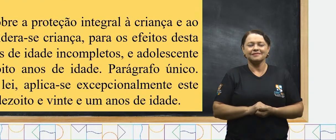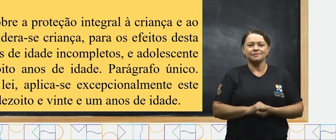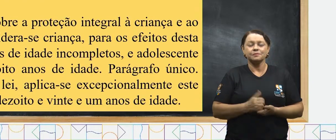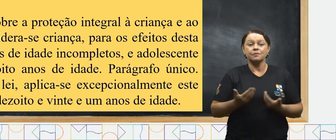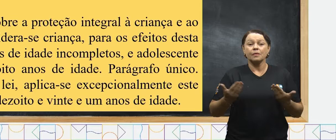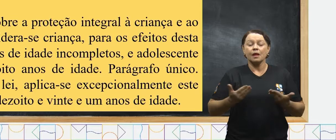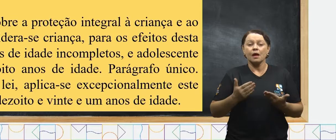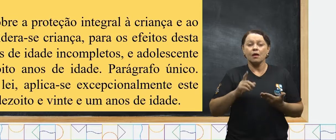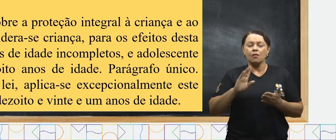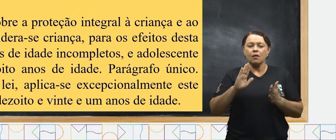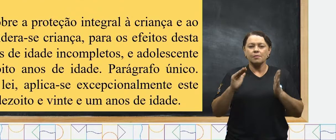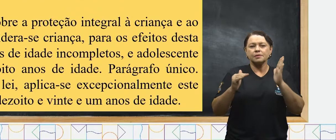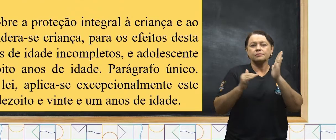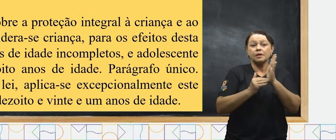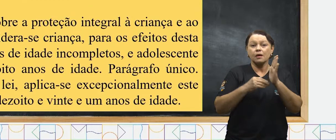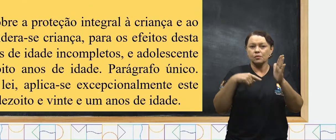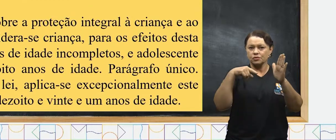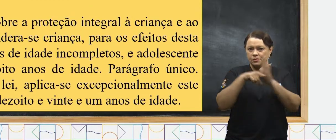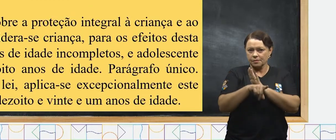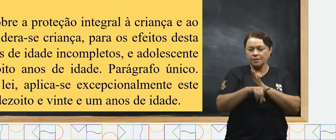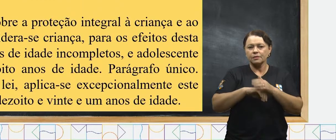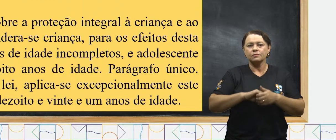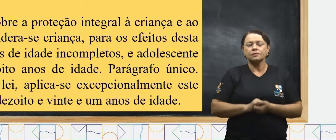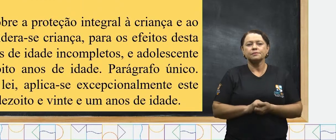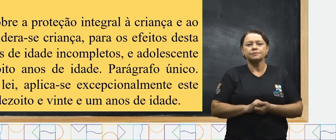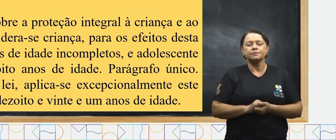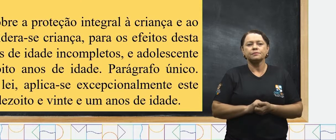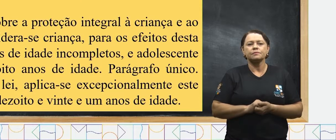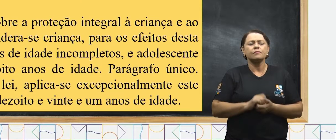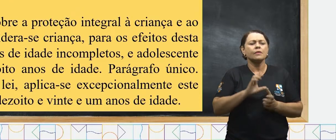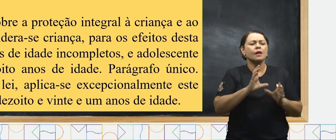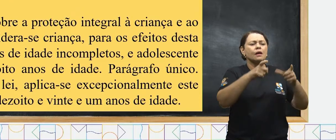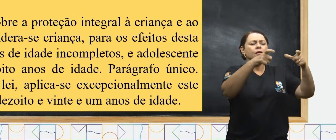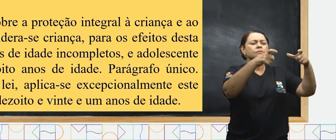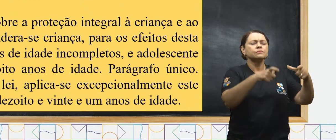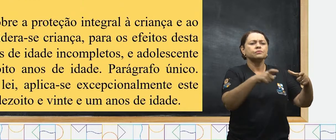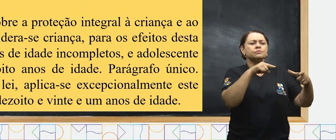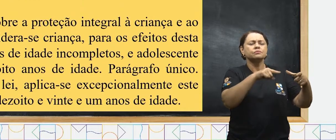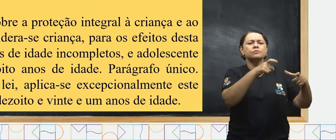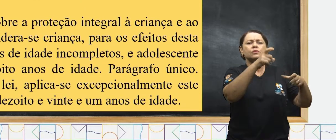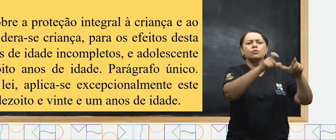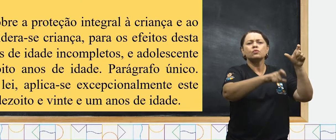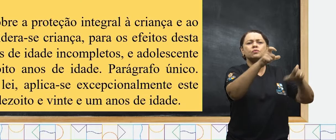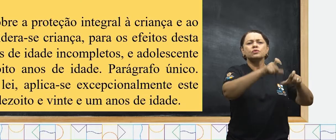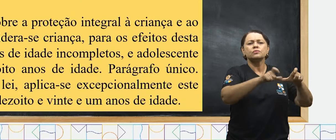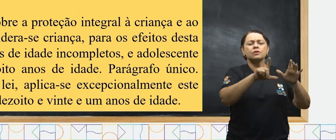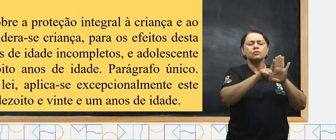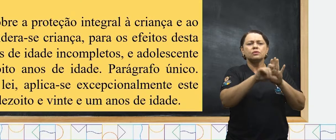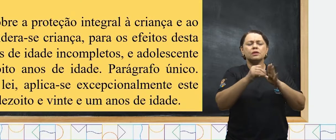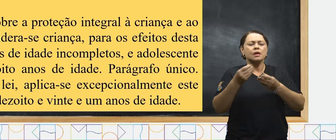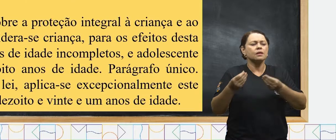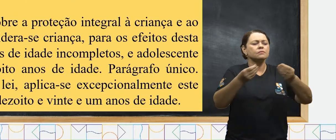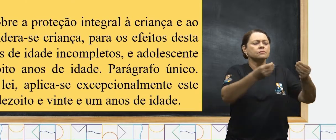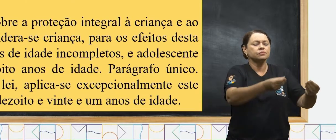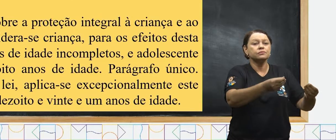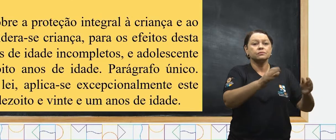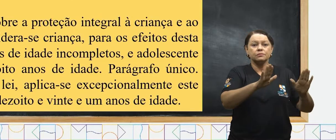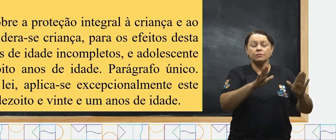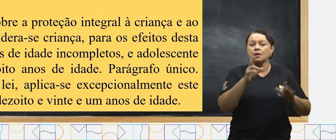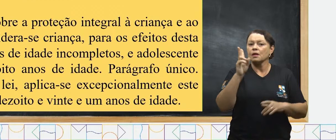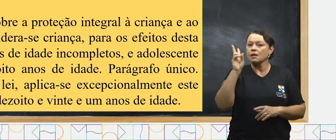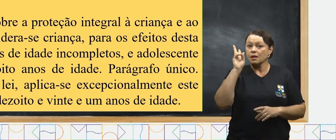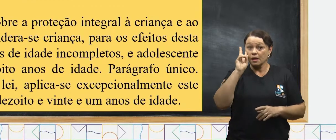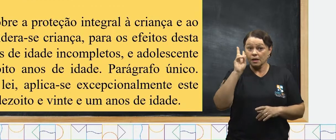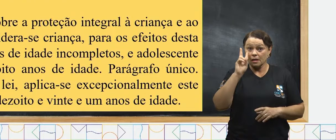para a última pergunta. A quem se destina esta lei? Lembre-se de que todo